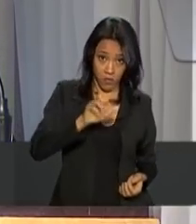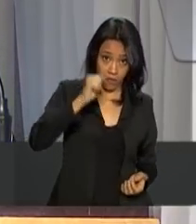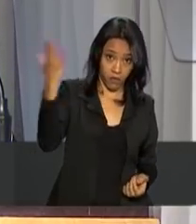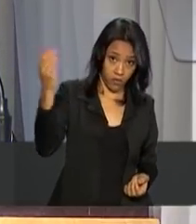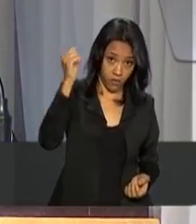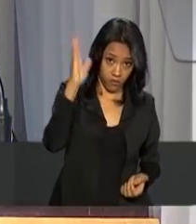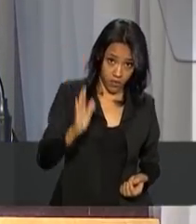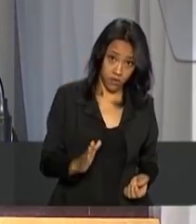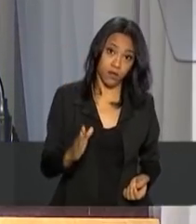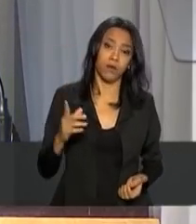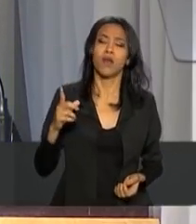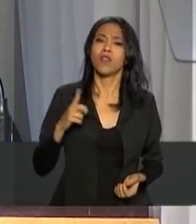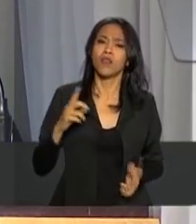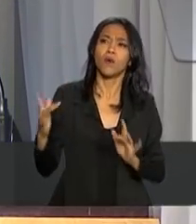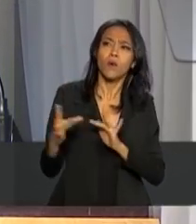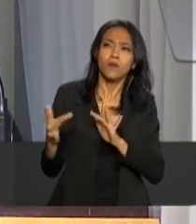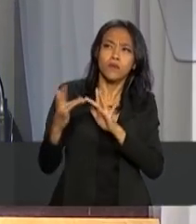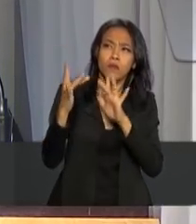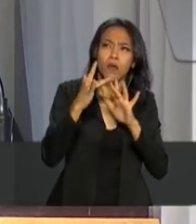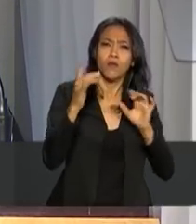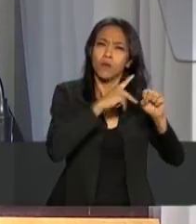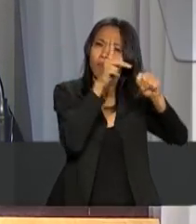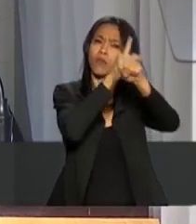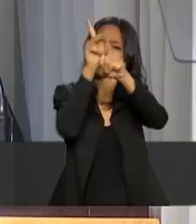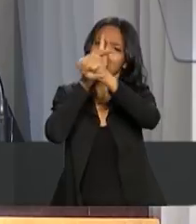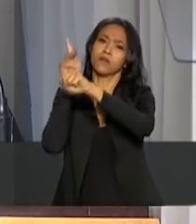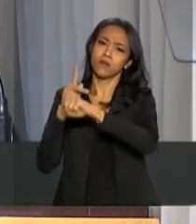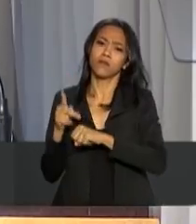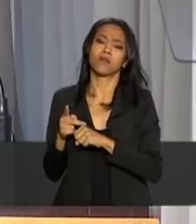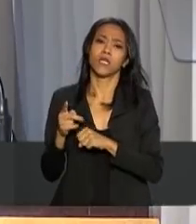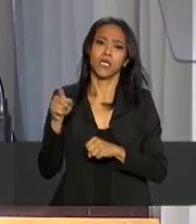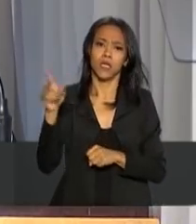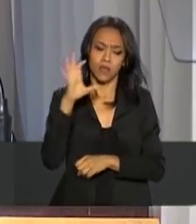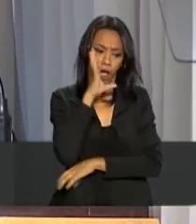que tenho contato com chefes de governo e chefes de Estado estrangeiros, e eles